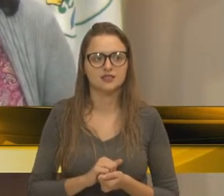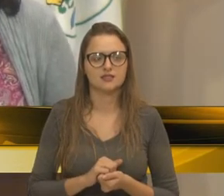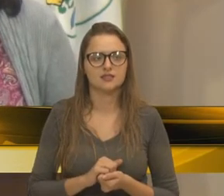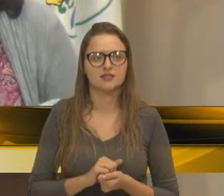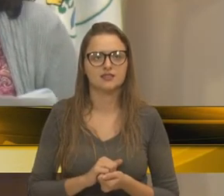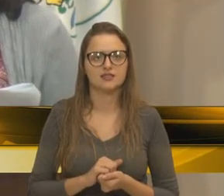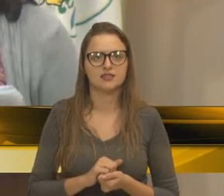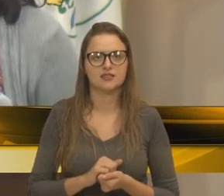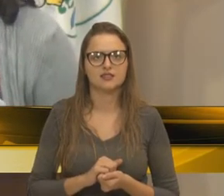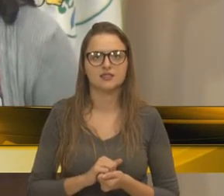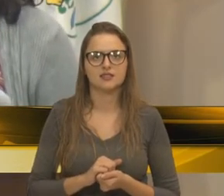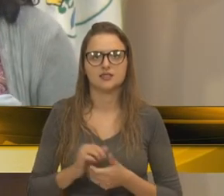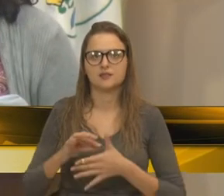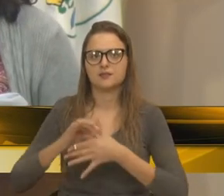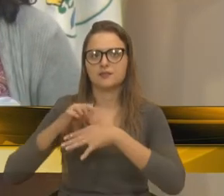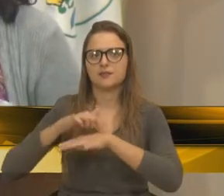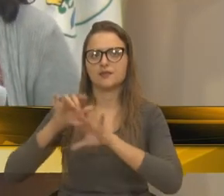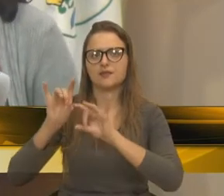Tá, foi.